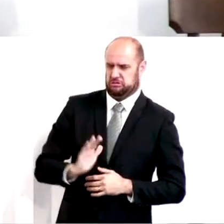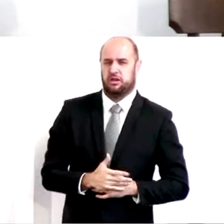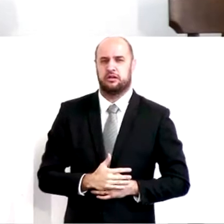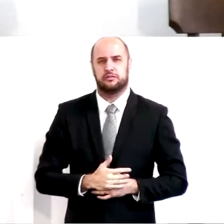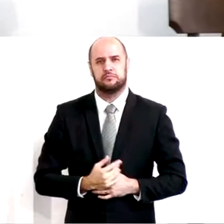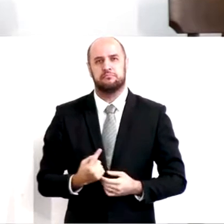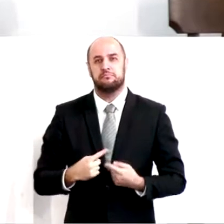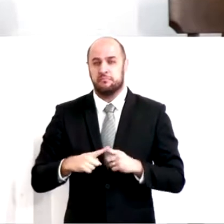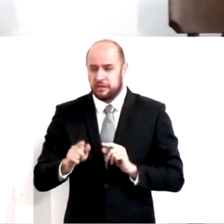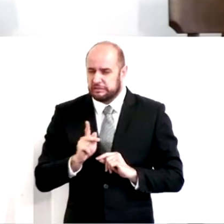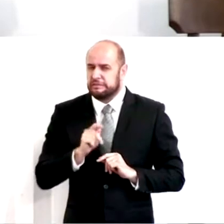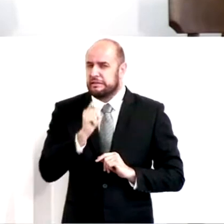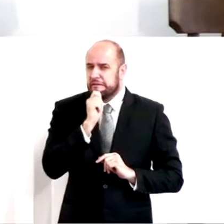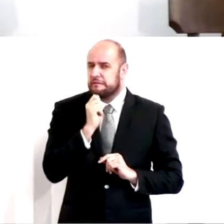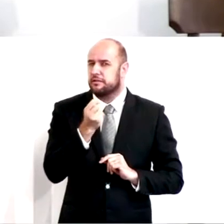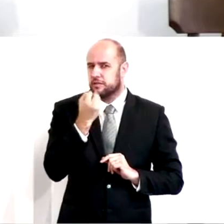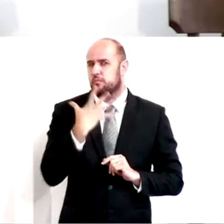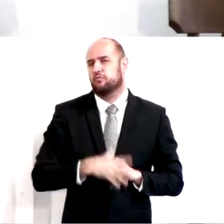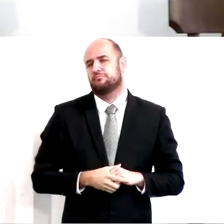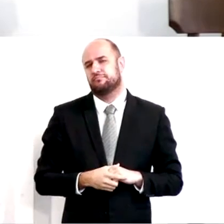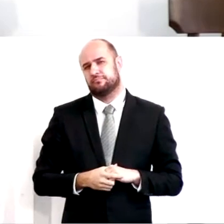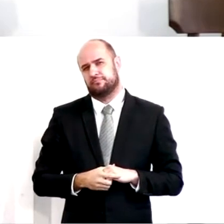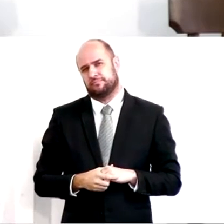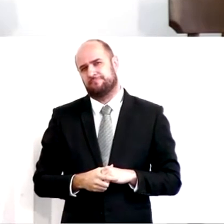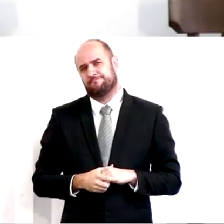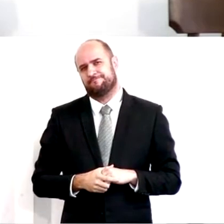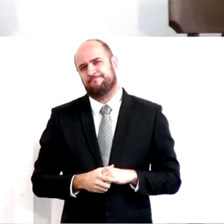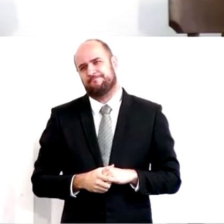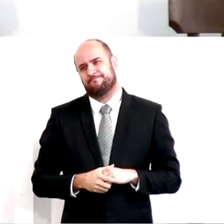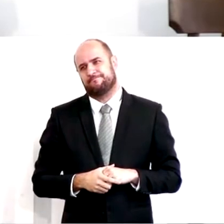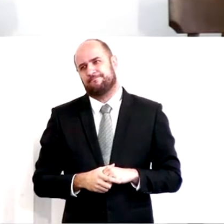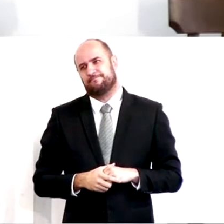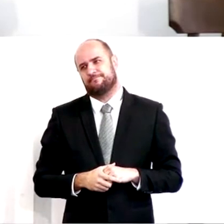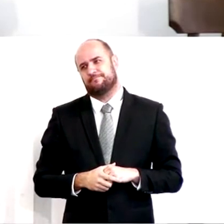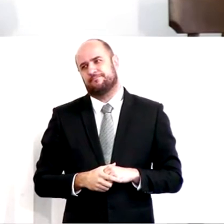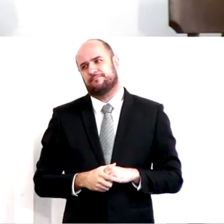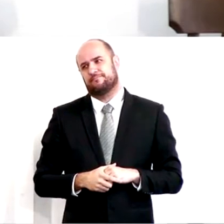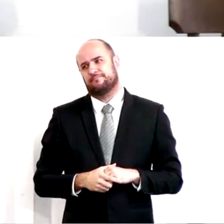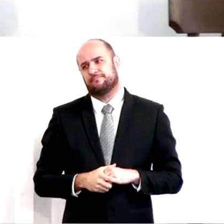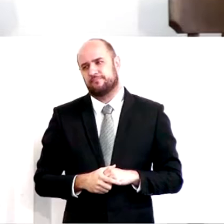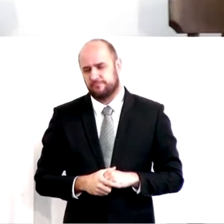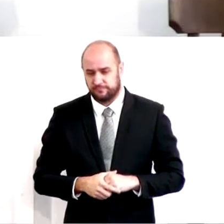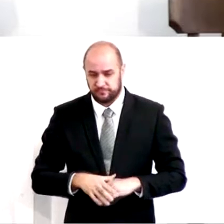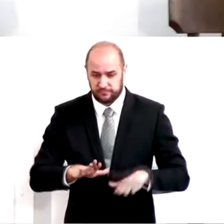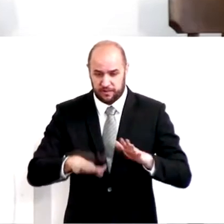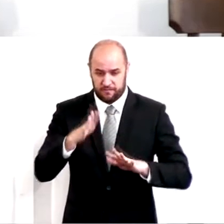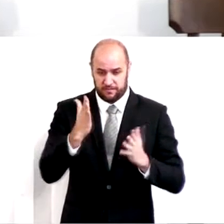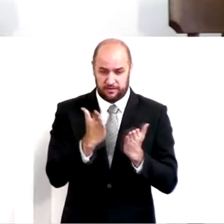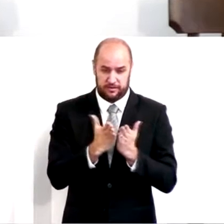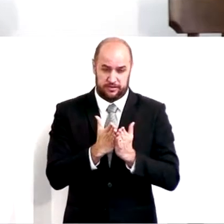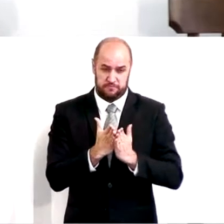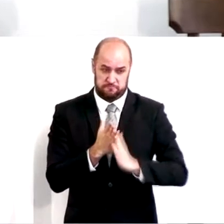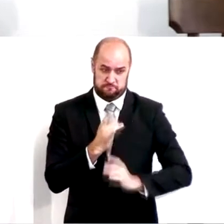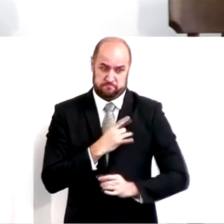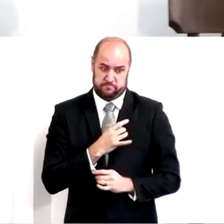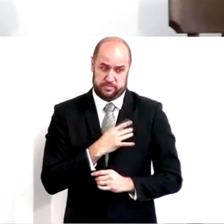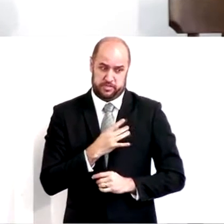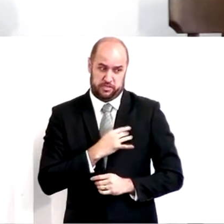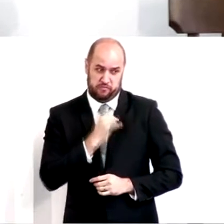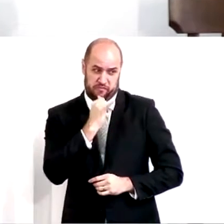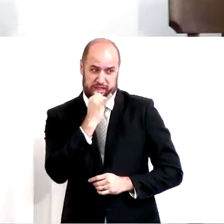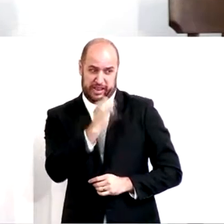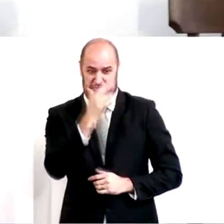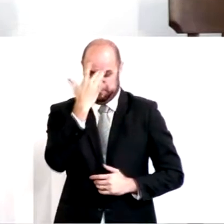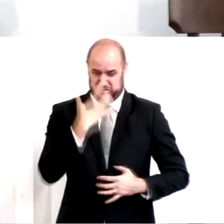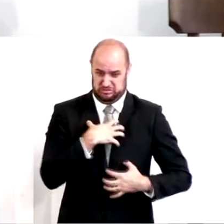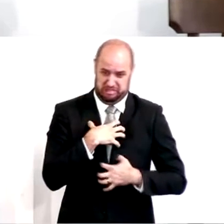mas ele continua sendo bom perfume. Está cheio de crente que morre de medo de incomodar as pessoas. Meu Deus, que medo que ele tem de incomodar